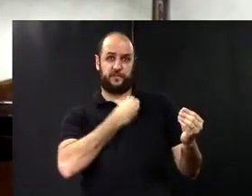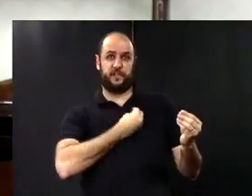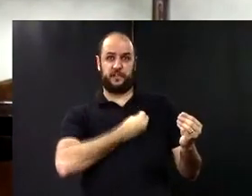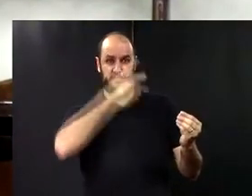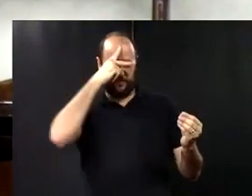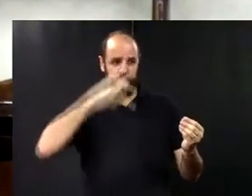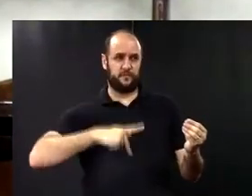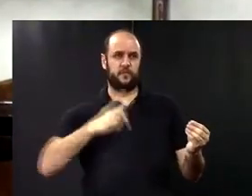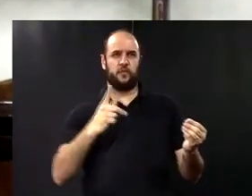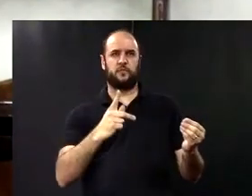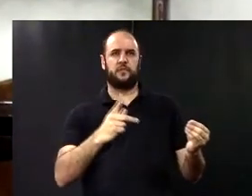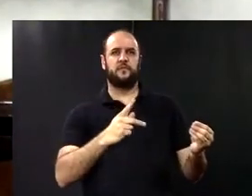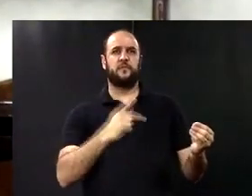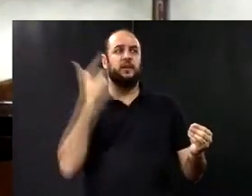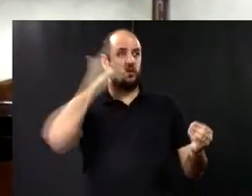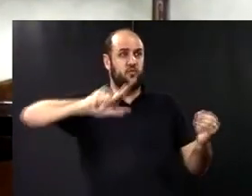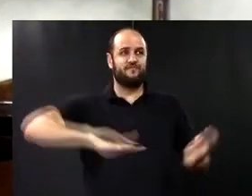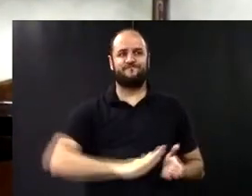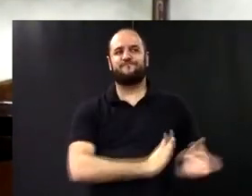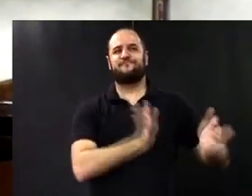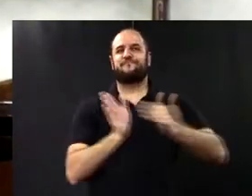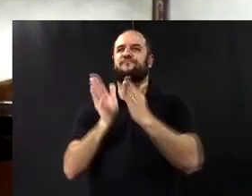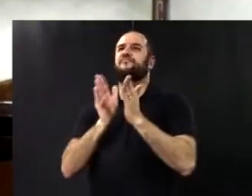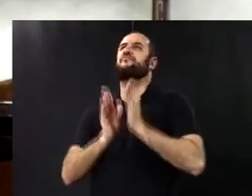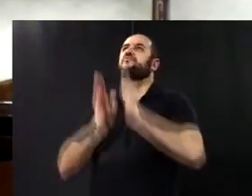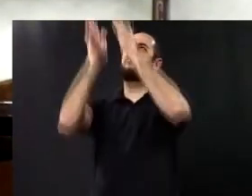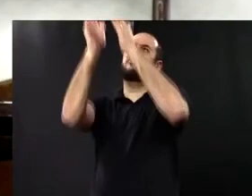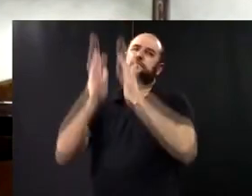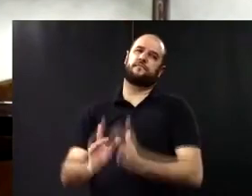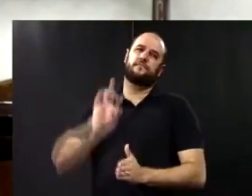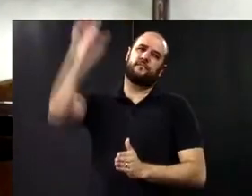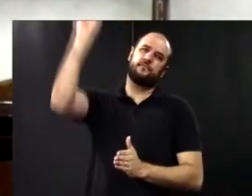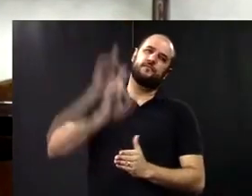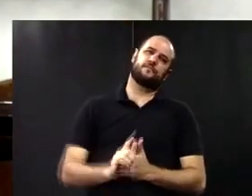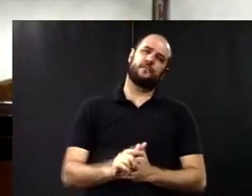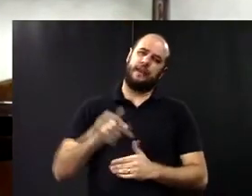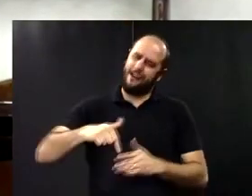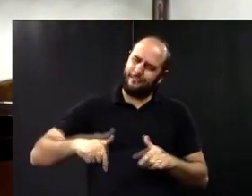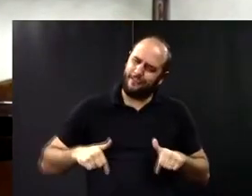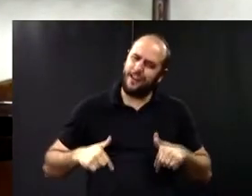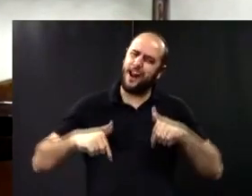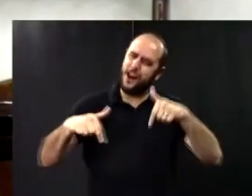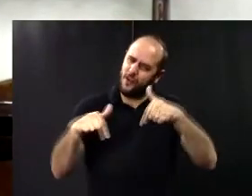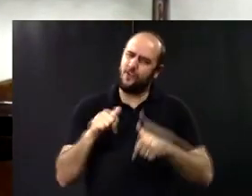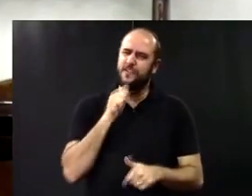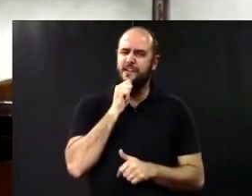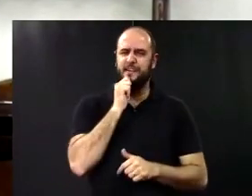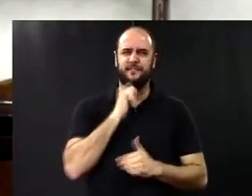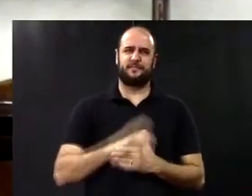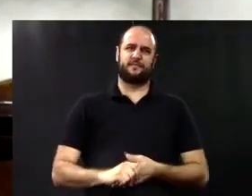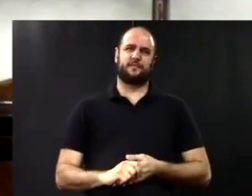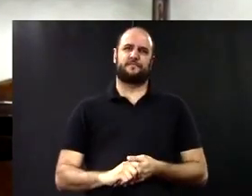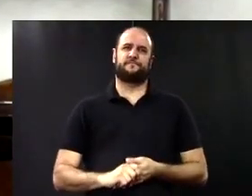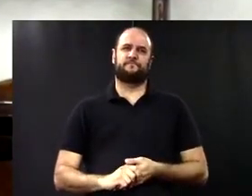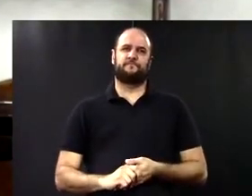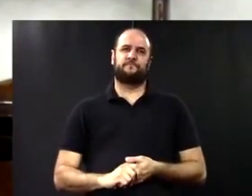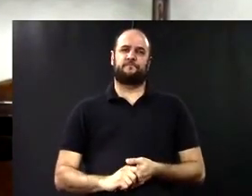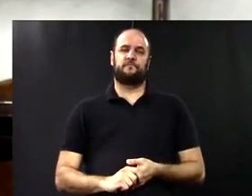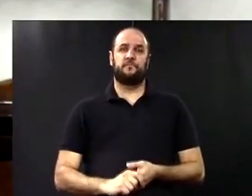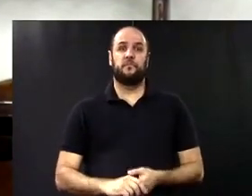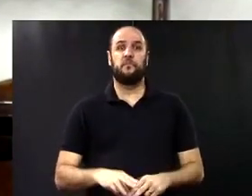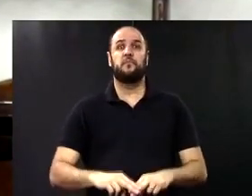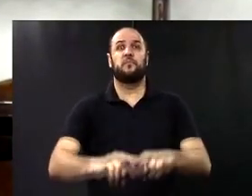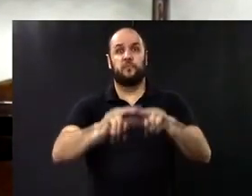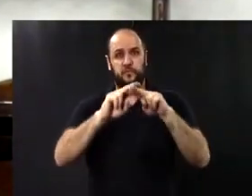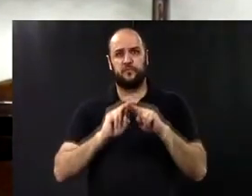diante de uma igreja que Deus espera que ela seja aqui nessa terra, enquanto nós aguardamos a Ele. Por isso que uma